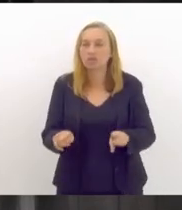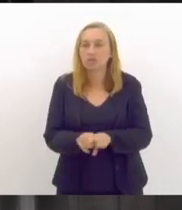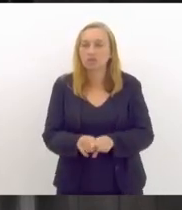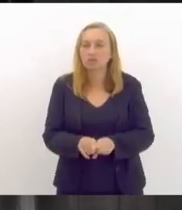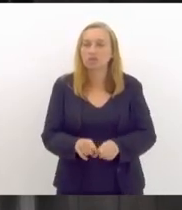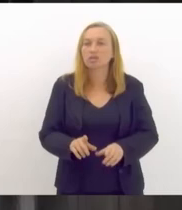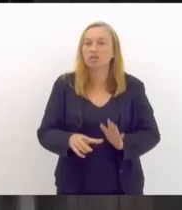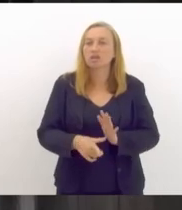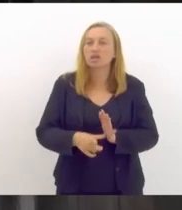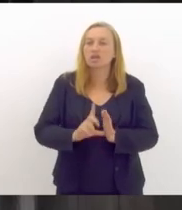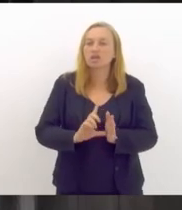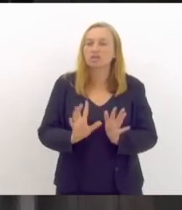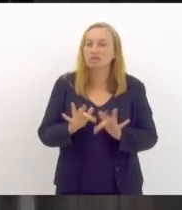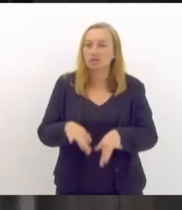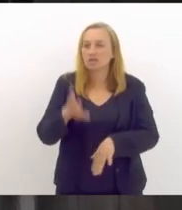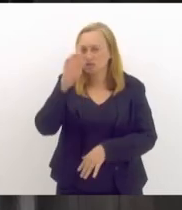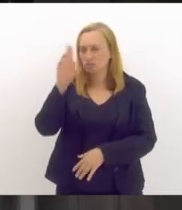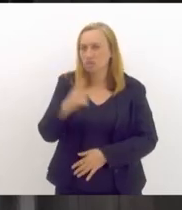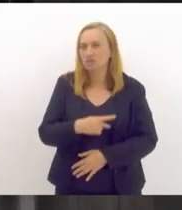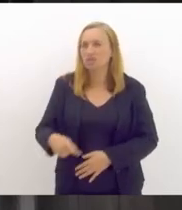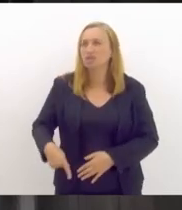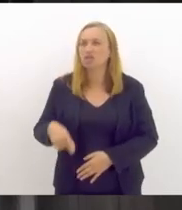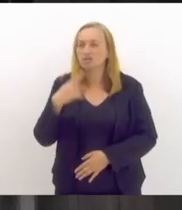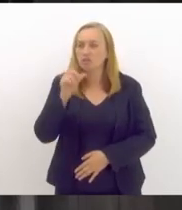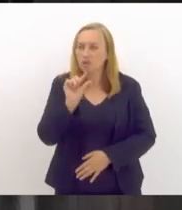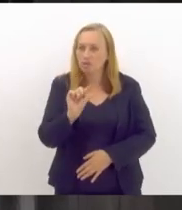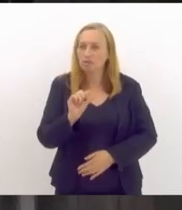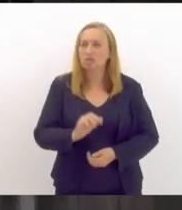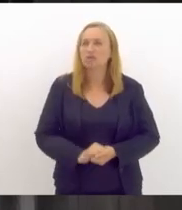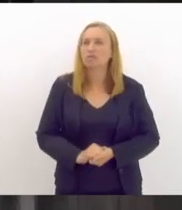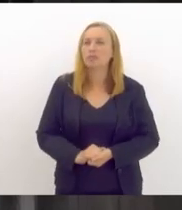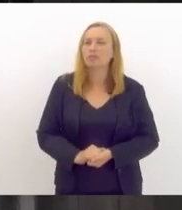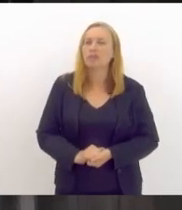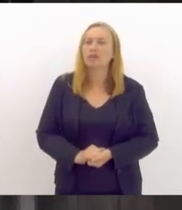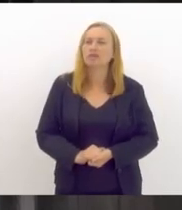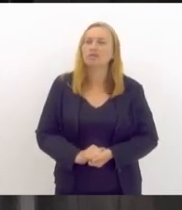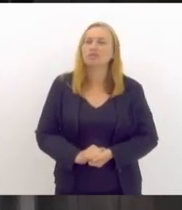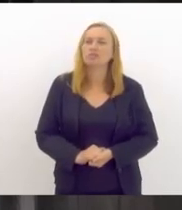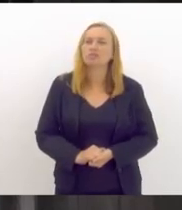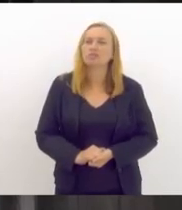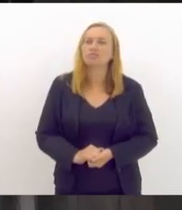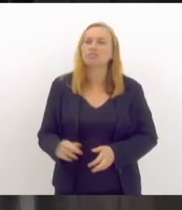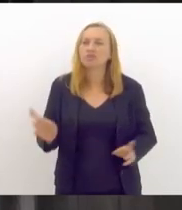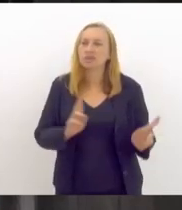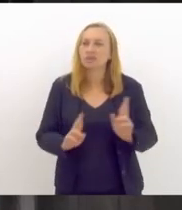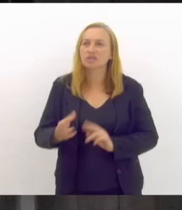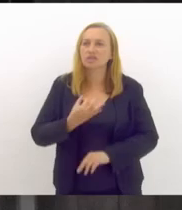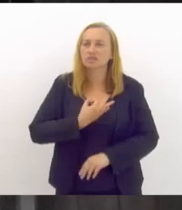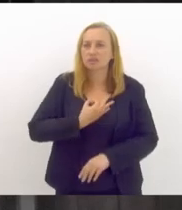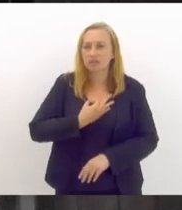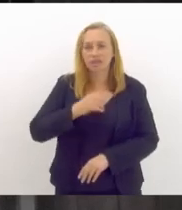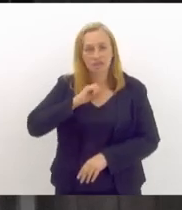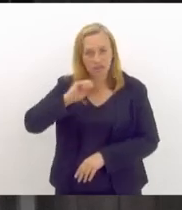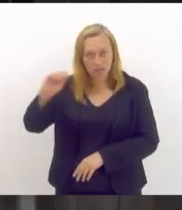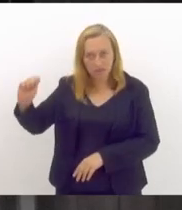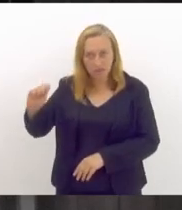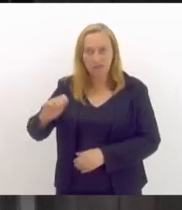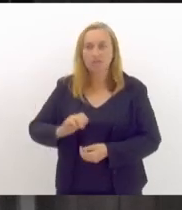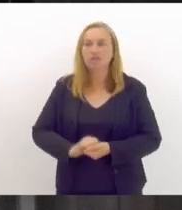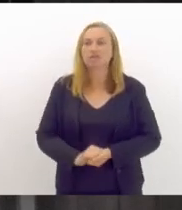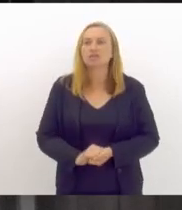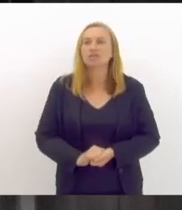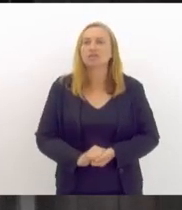governabilidade antes de encerrar presente só falar uma coisa que tinha anotado aqui com relação a medalha Tiradentes